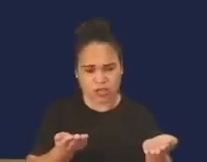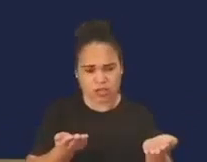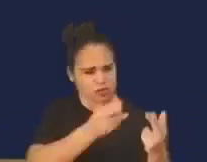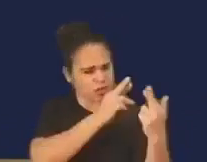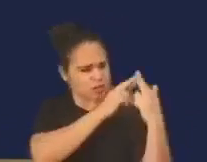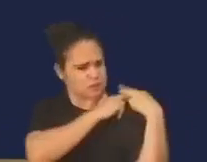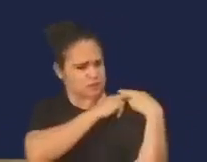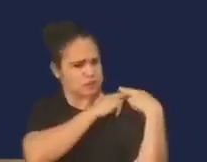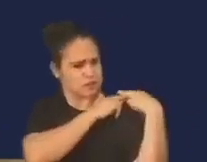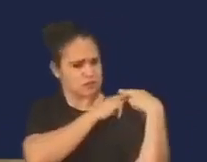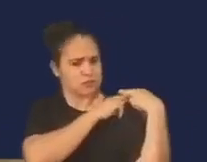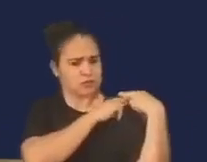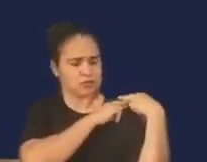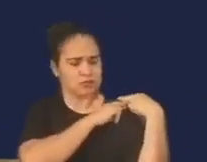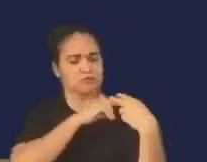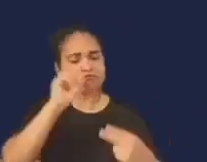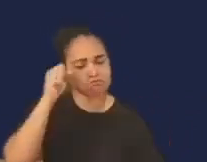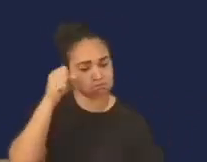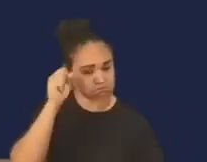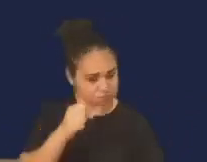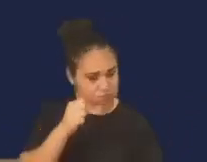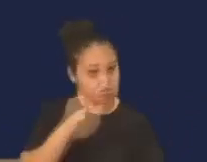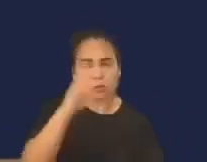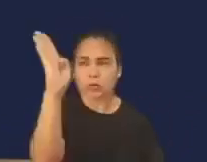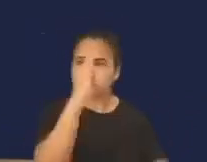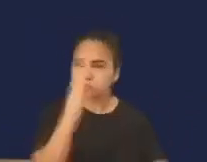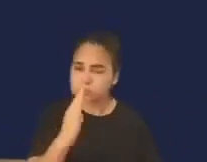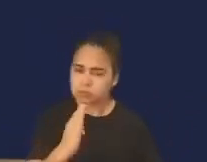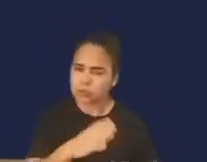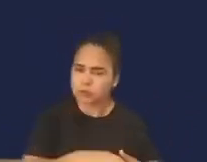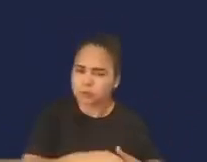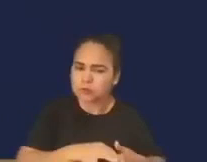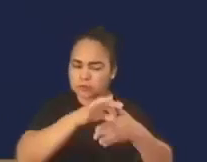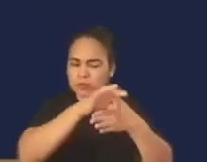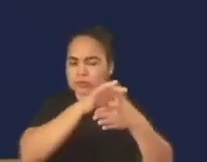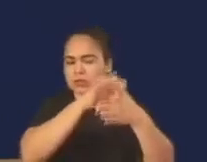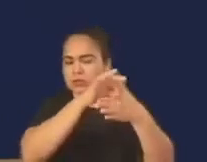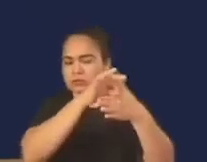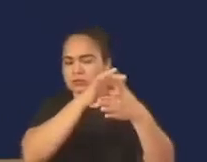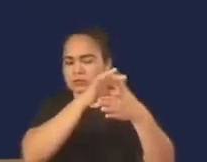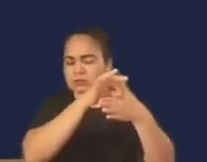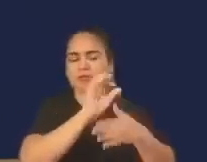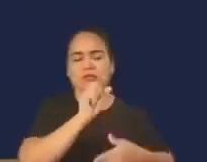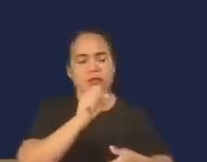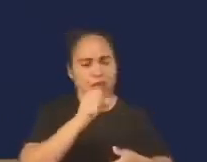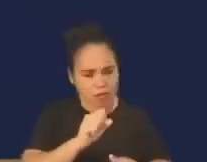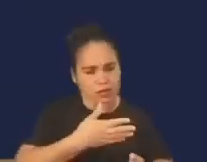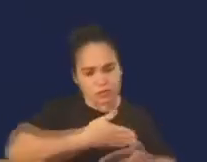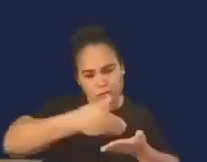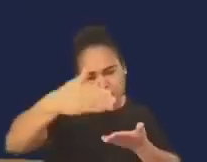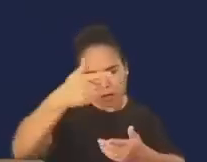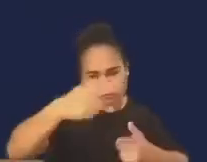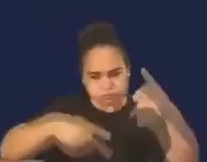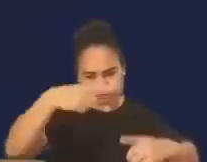empresarial assumir um protagonismo maior e promover esses debates e engajamento do